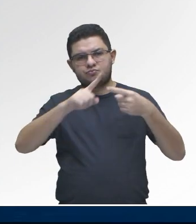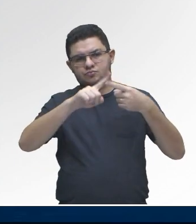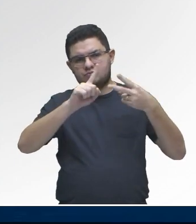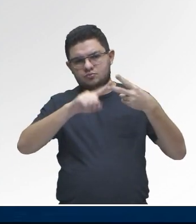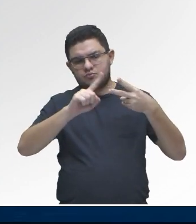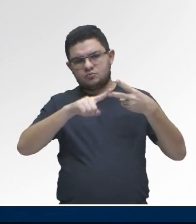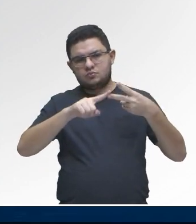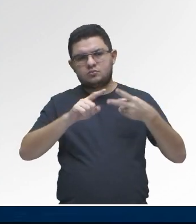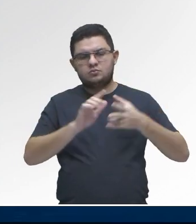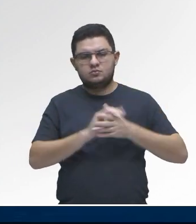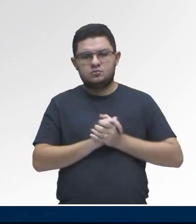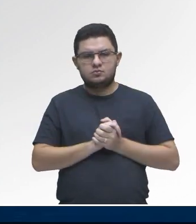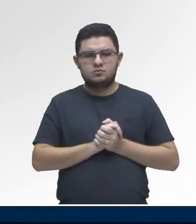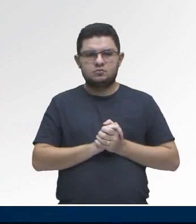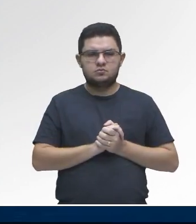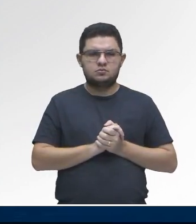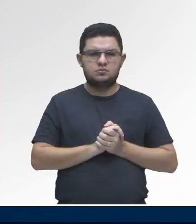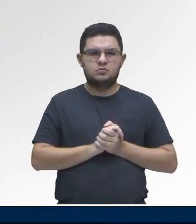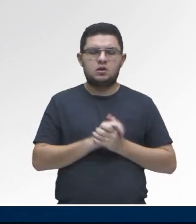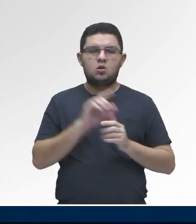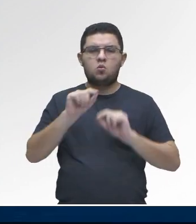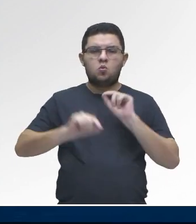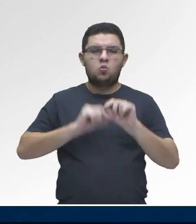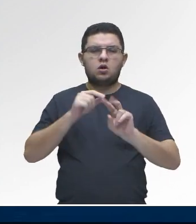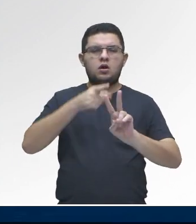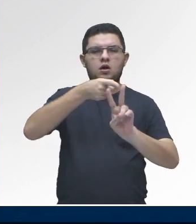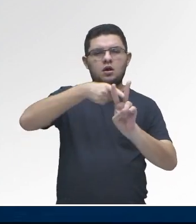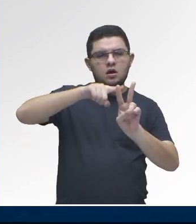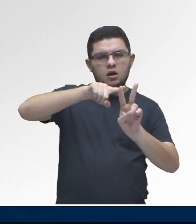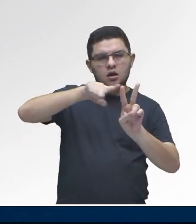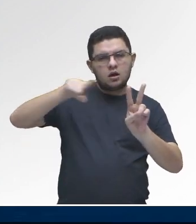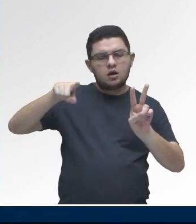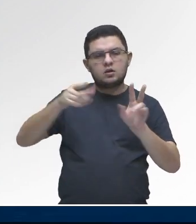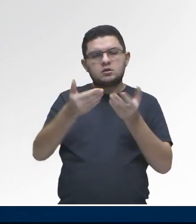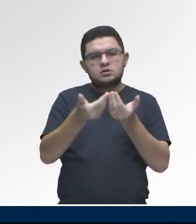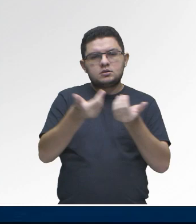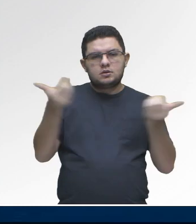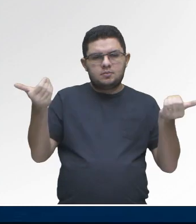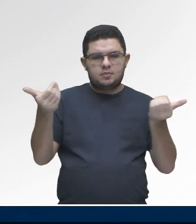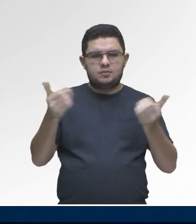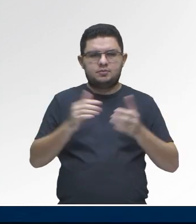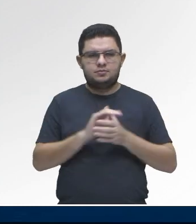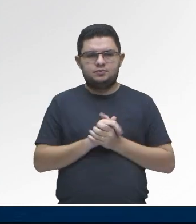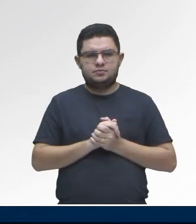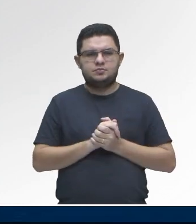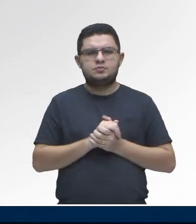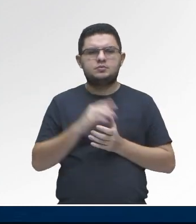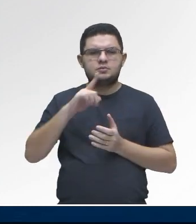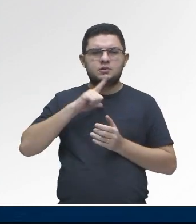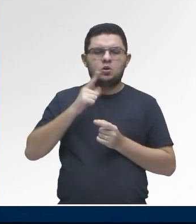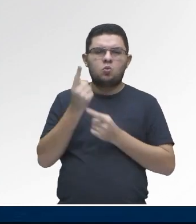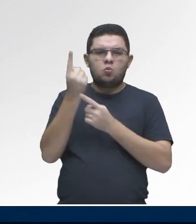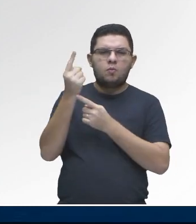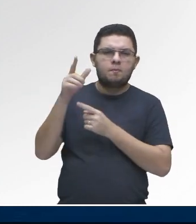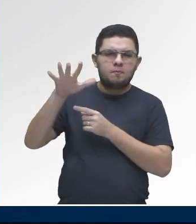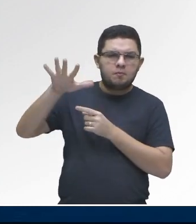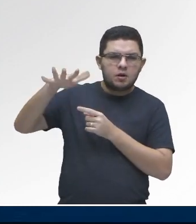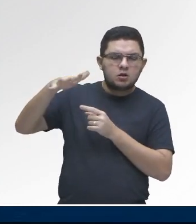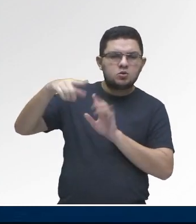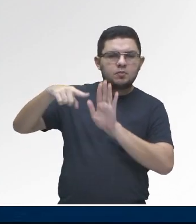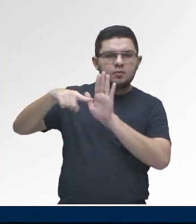É separar as raízes. Vamos separar as raízes. Então eu tenho aqui, vai ser mais ou menos,